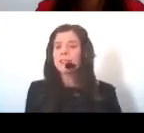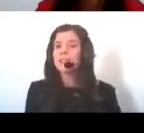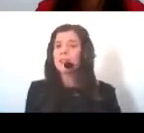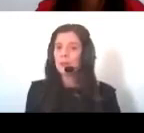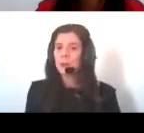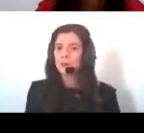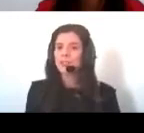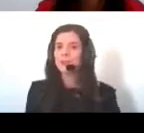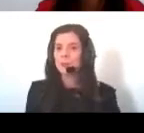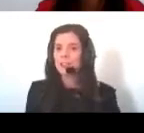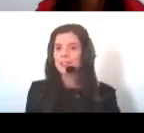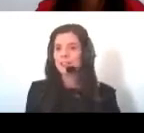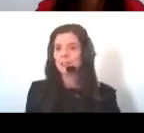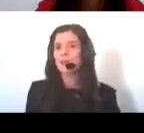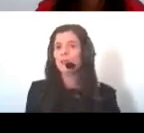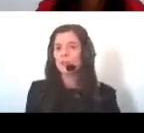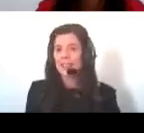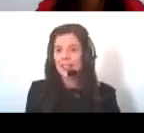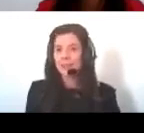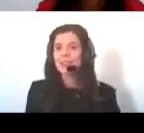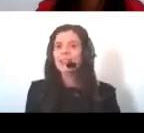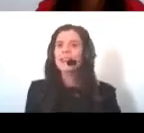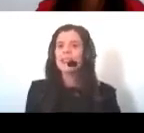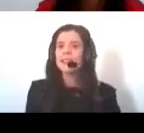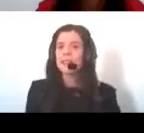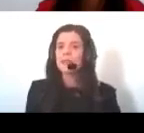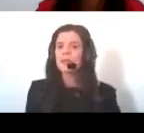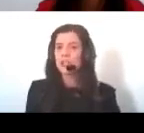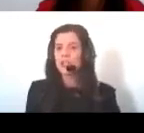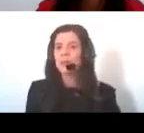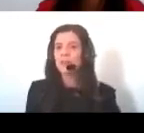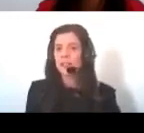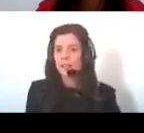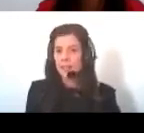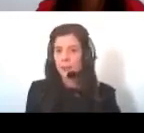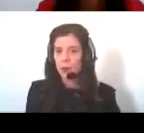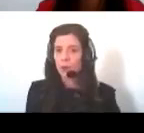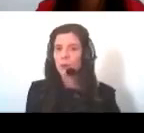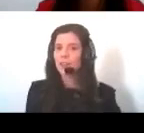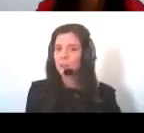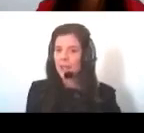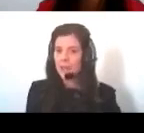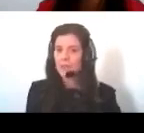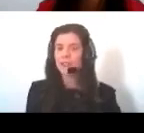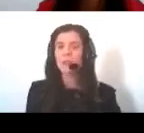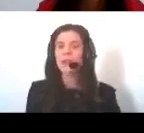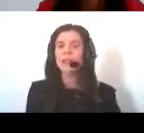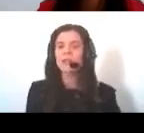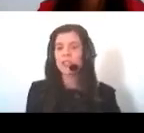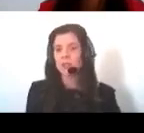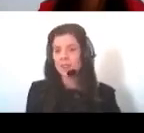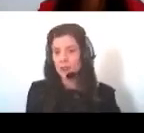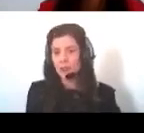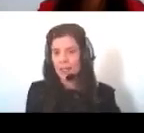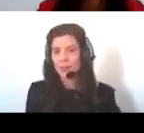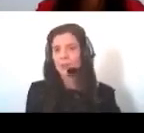que se for um servidor, esse comissionado, ele tem o regime previdenciário próprio, que é a FUNPREV. Ele não perde o